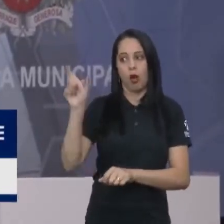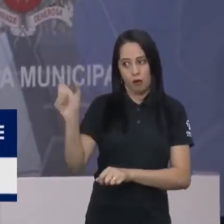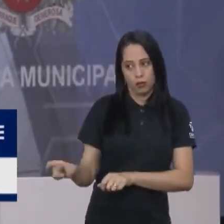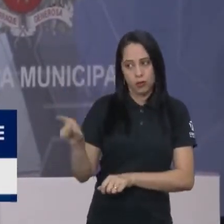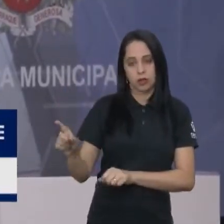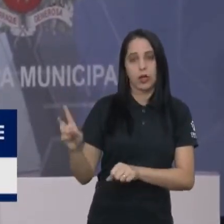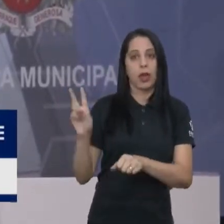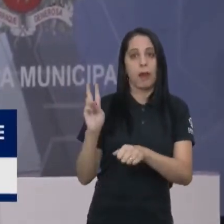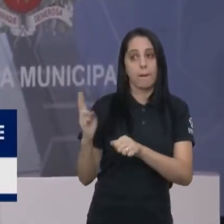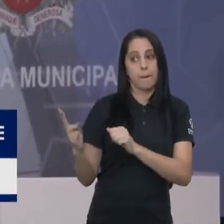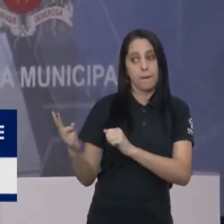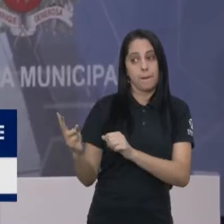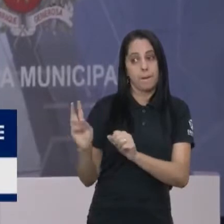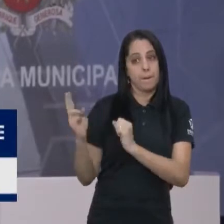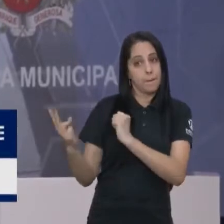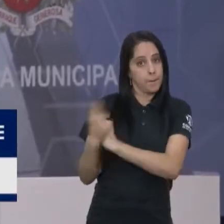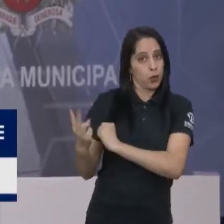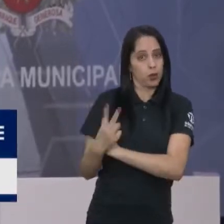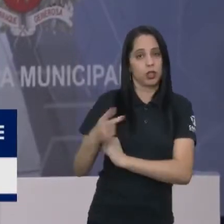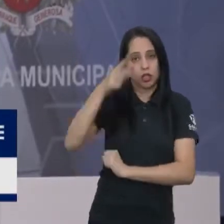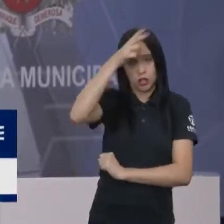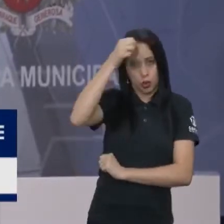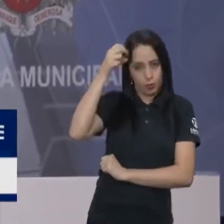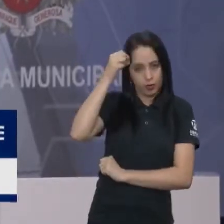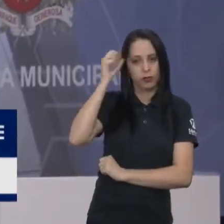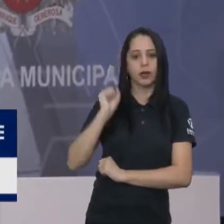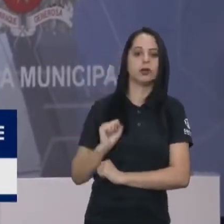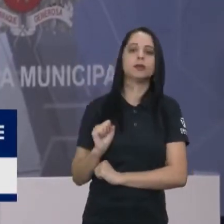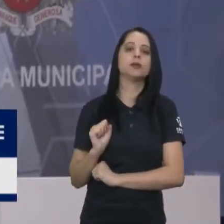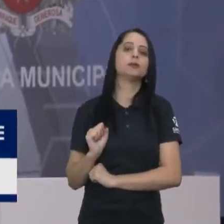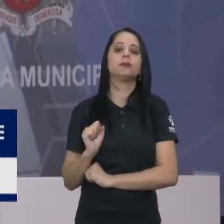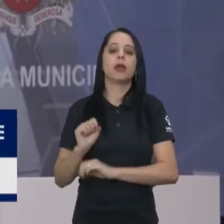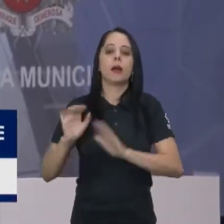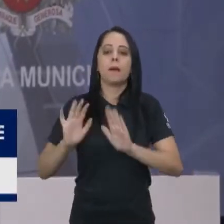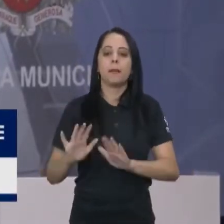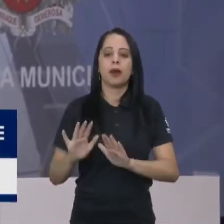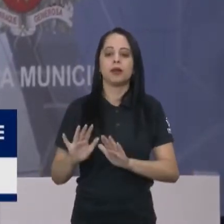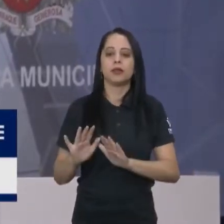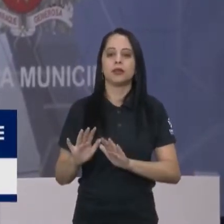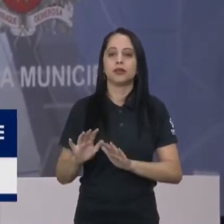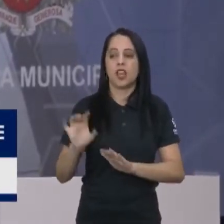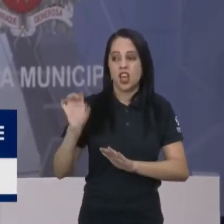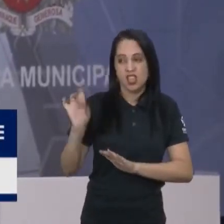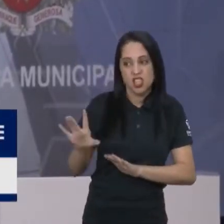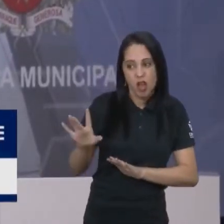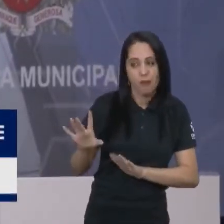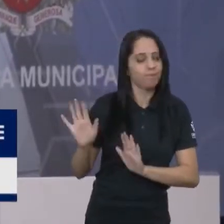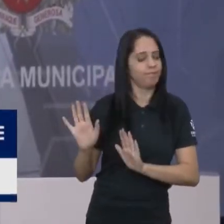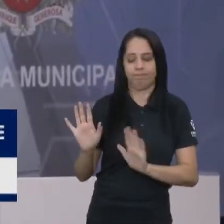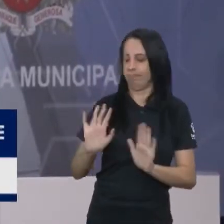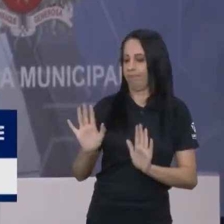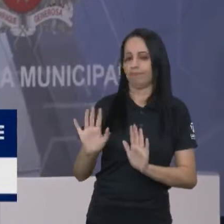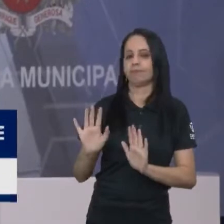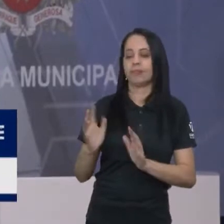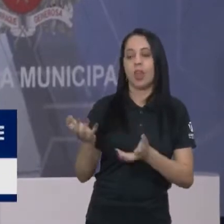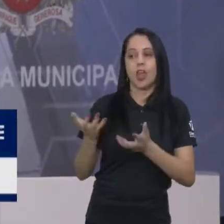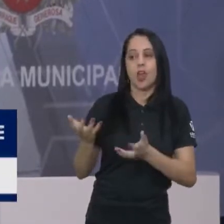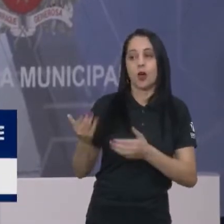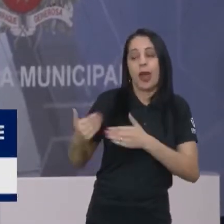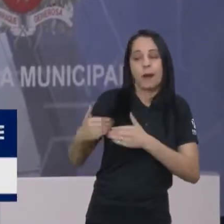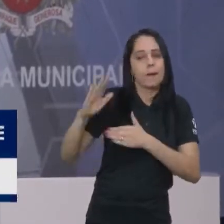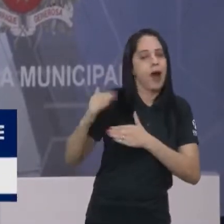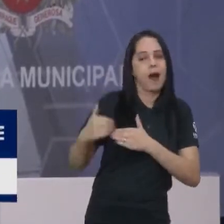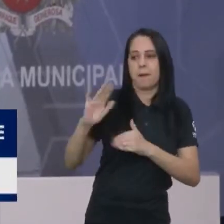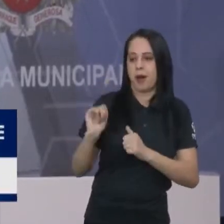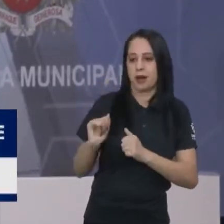proteger o prefeito, isso ele fazia muito bem, mas também é o seguinte, não é só isso não que a gente quer de você, né? Nós vamos aqui fazer grandes coisas,